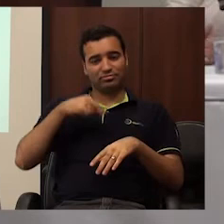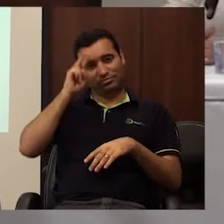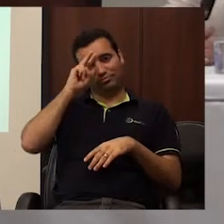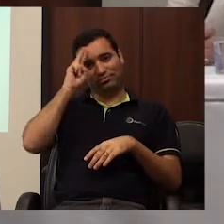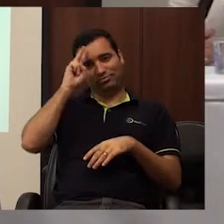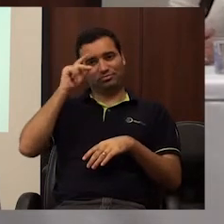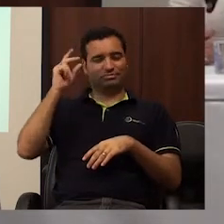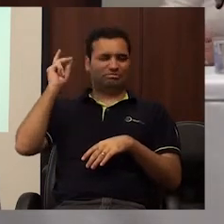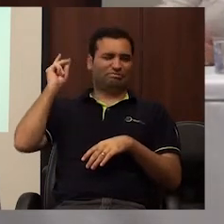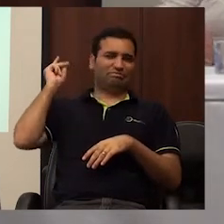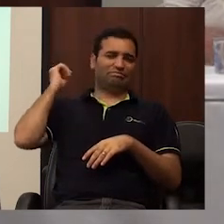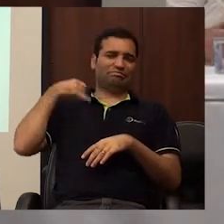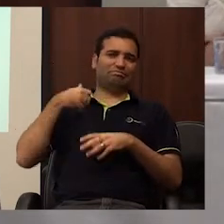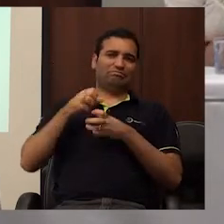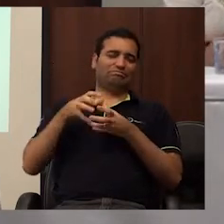né?